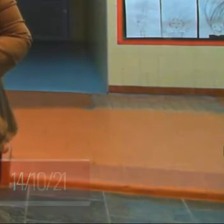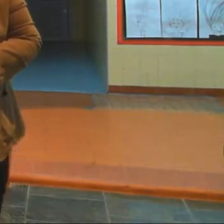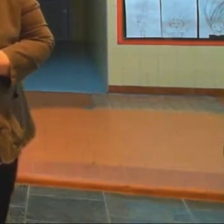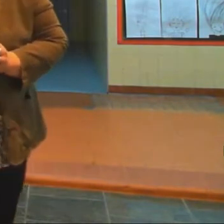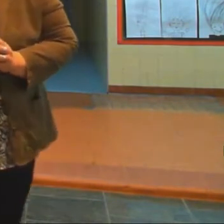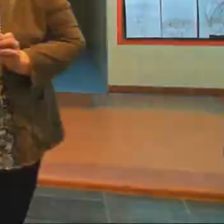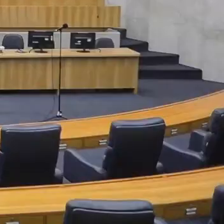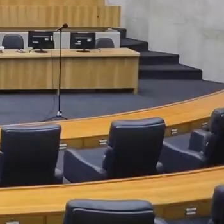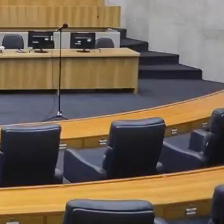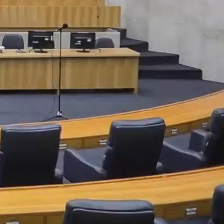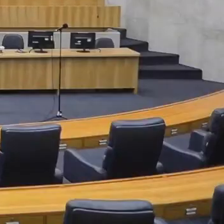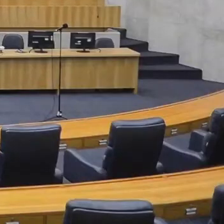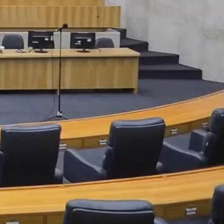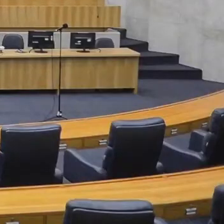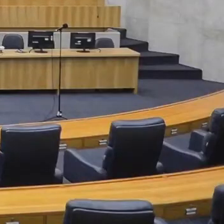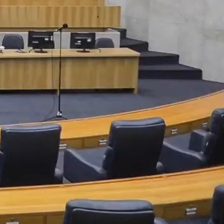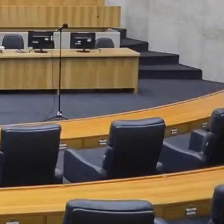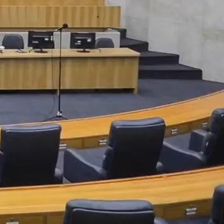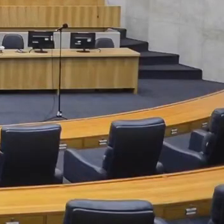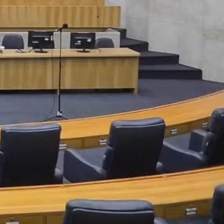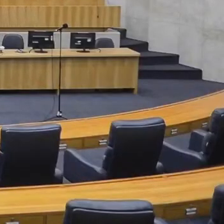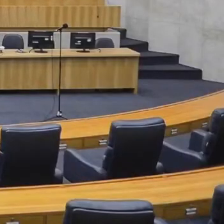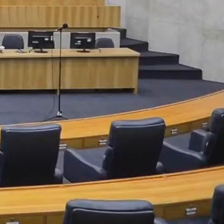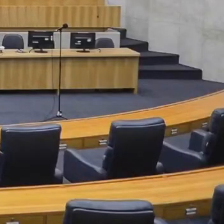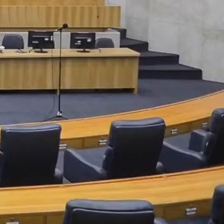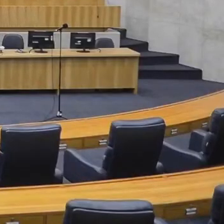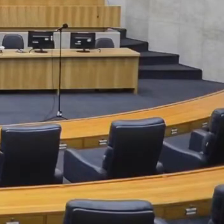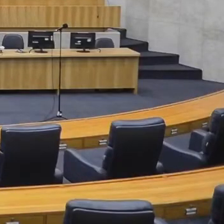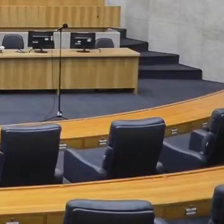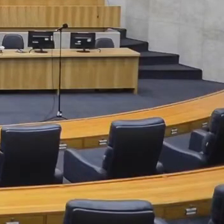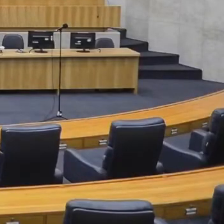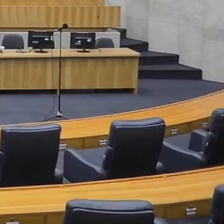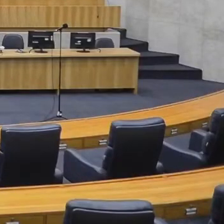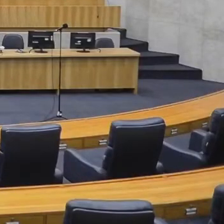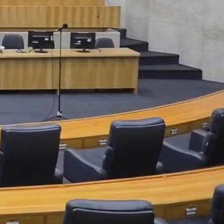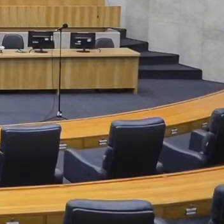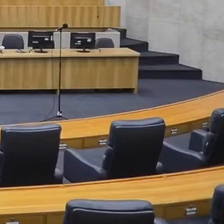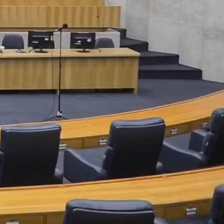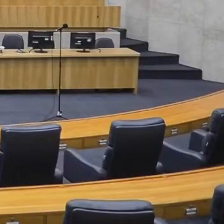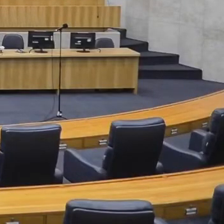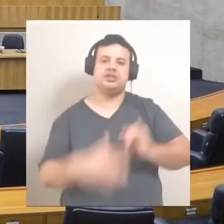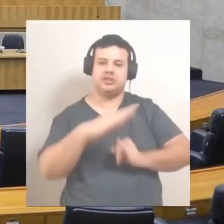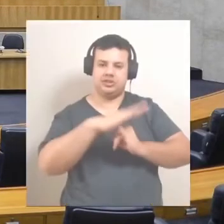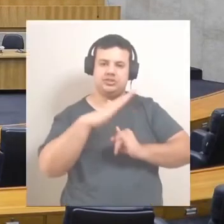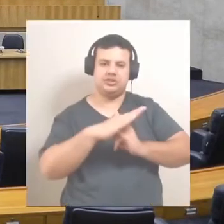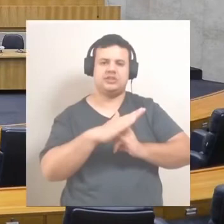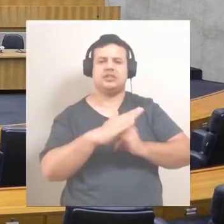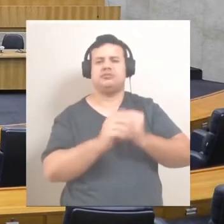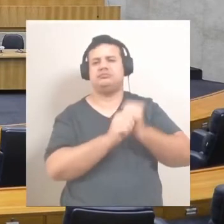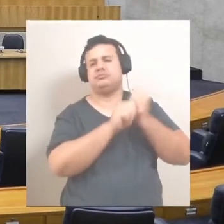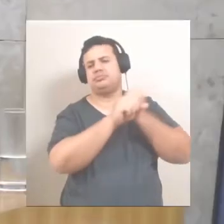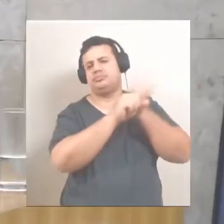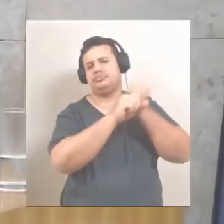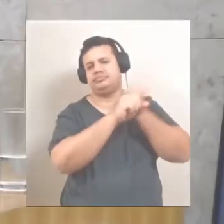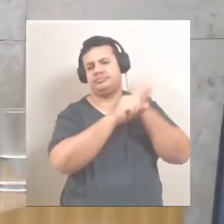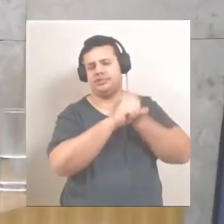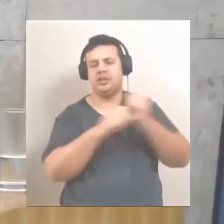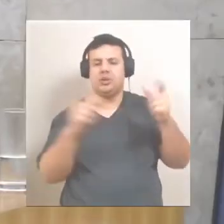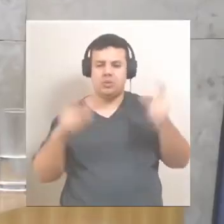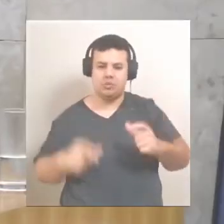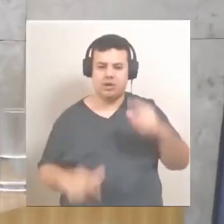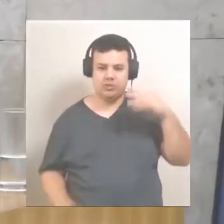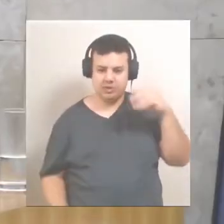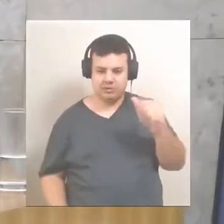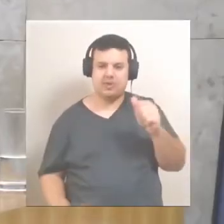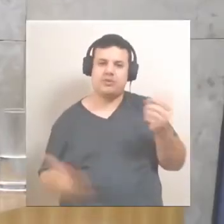Parabenizamos ao Colégio Padre Moy, esta instituição já tradicional do bairro do Limão, recebendo sua homenagem também